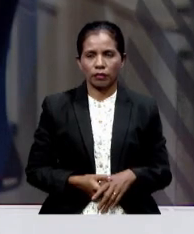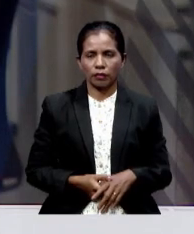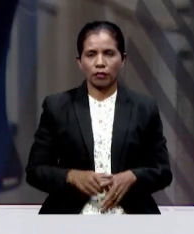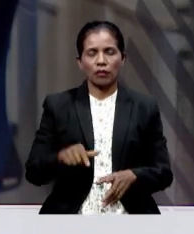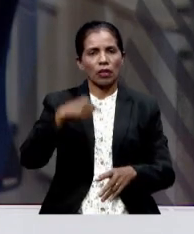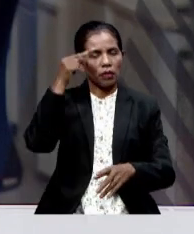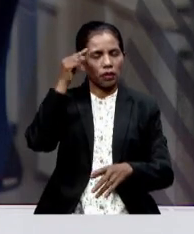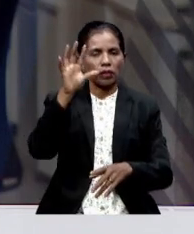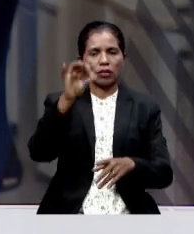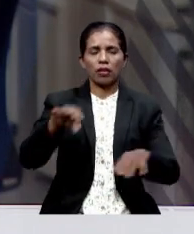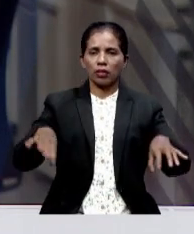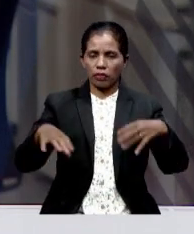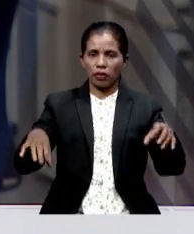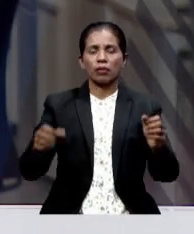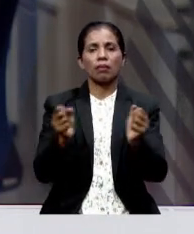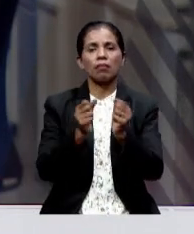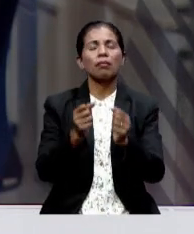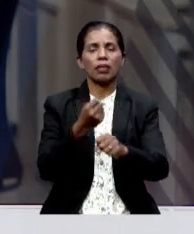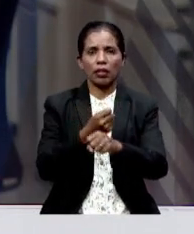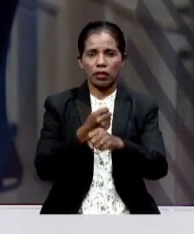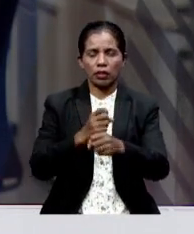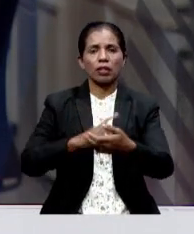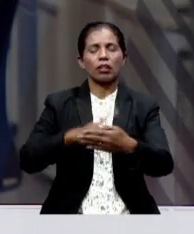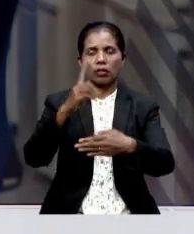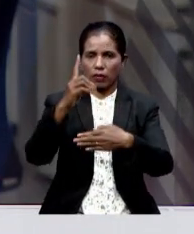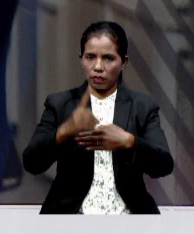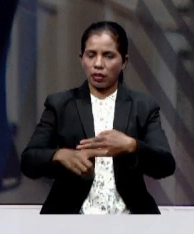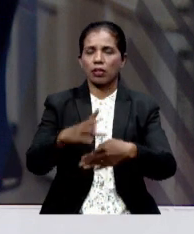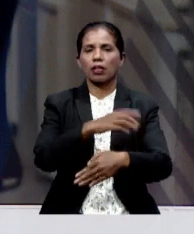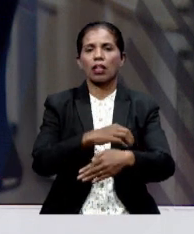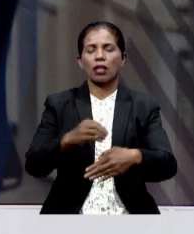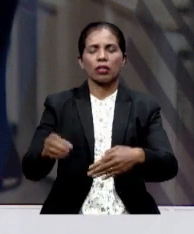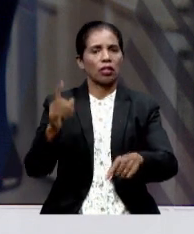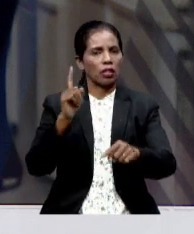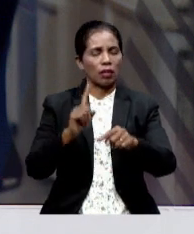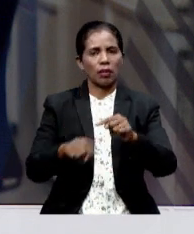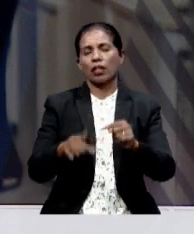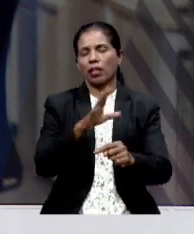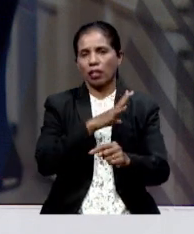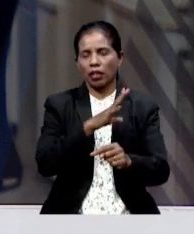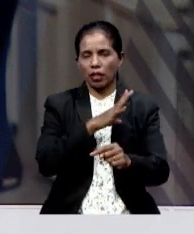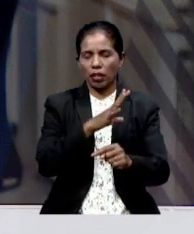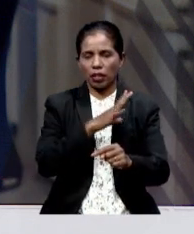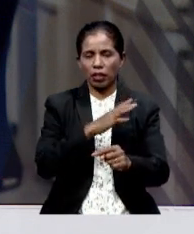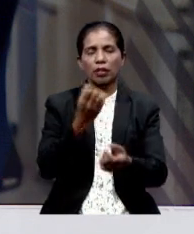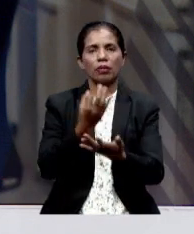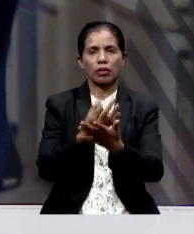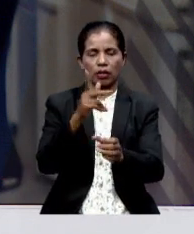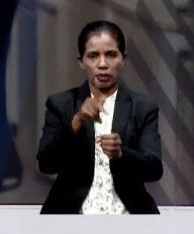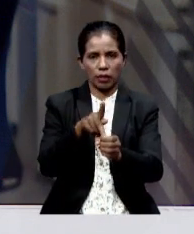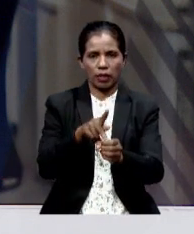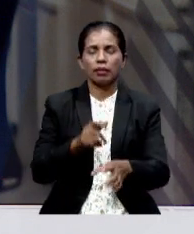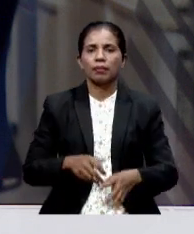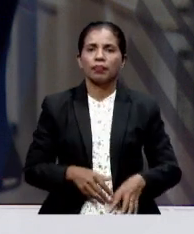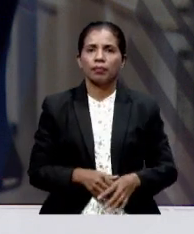Governo da CIA se serviço Macas, onde desenvolve setor produtivo, onde labela depende de ba Greater Sunrise.